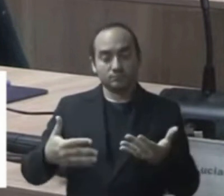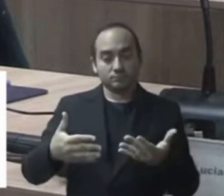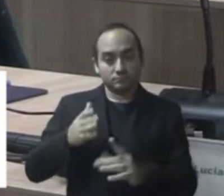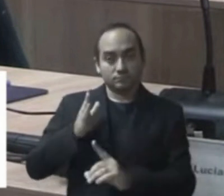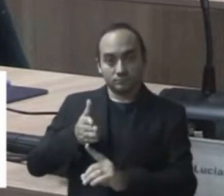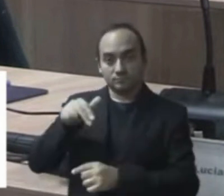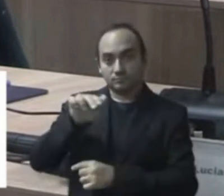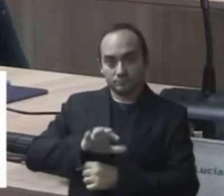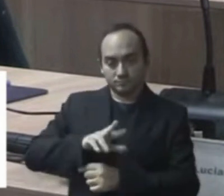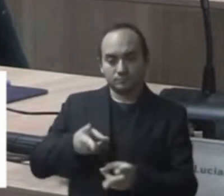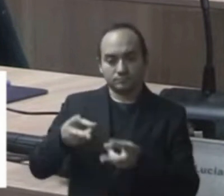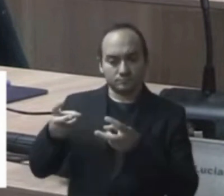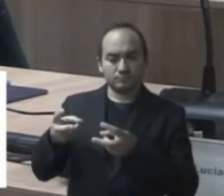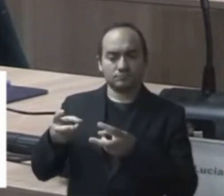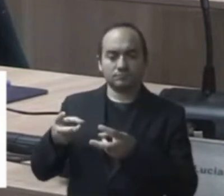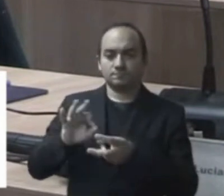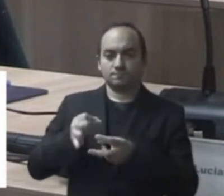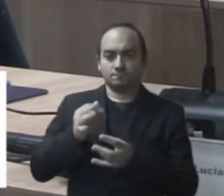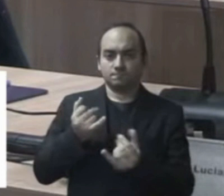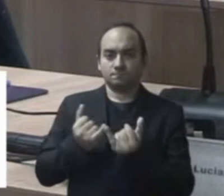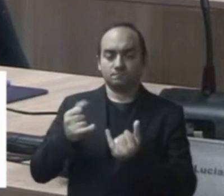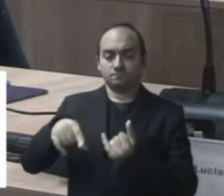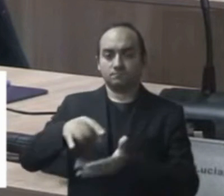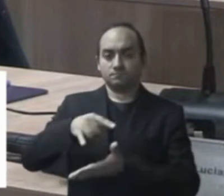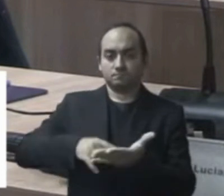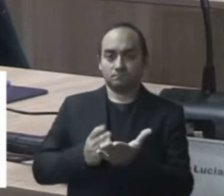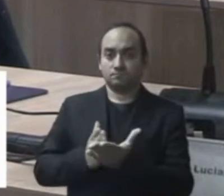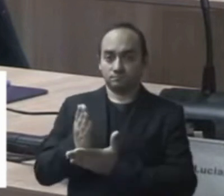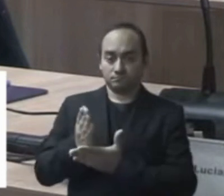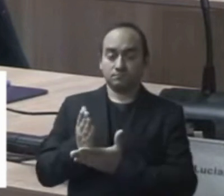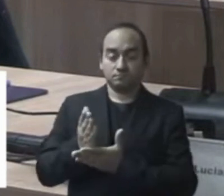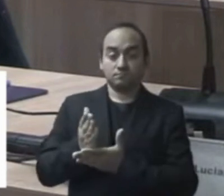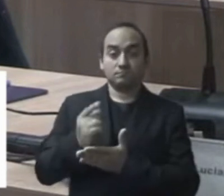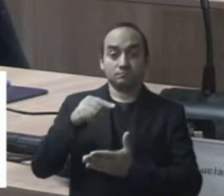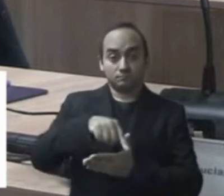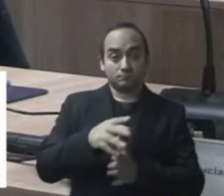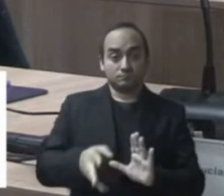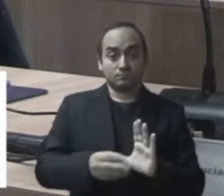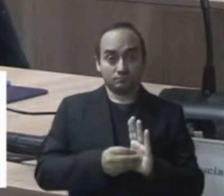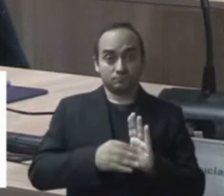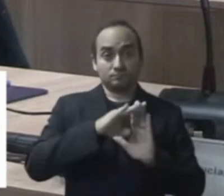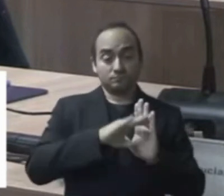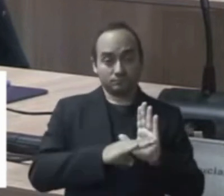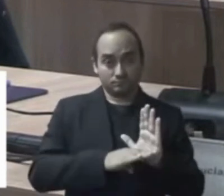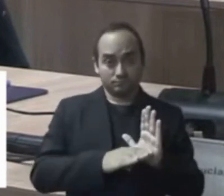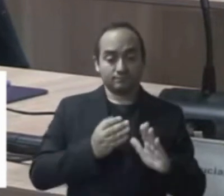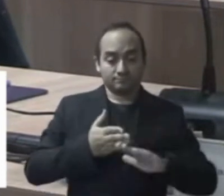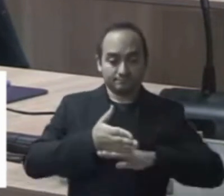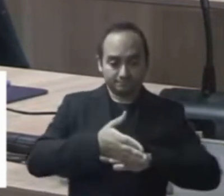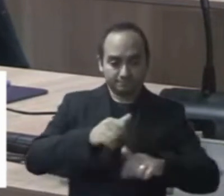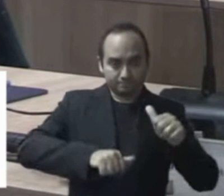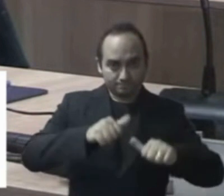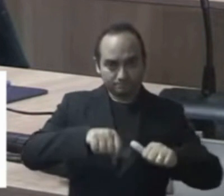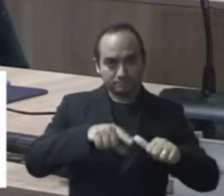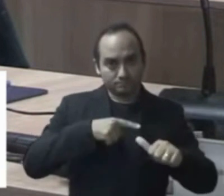igualmente reconheceu a validade do documento liberatório, de modo que a anuência partidária nos autos, sem adentrar o mérito da validade do